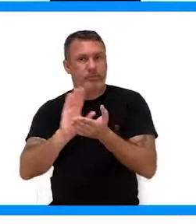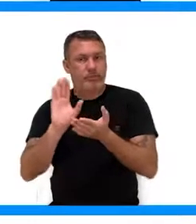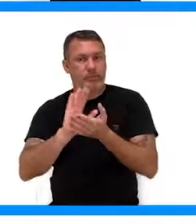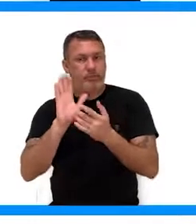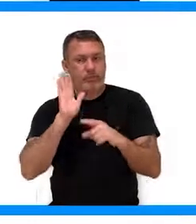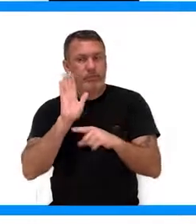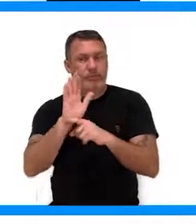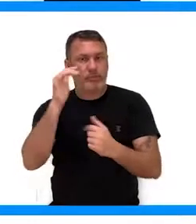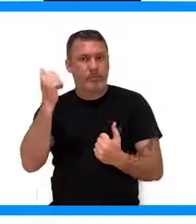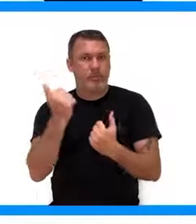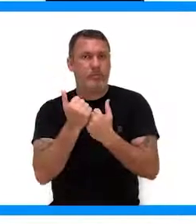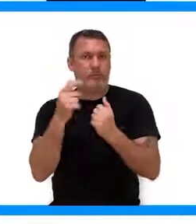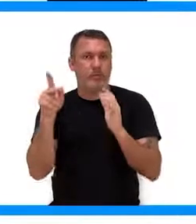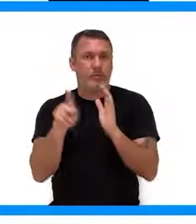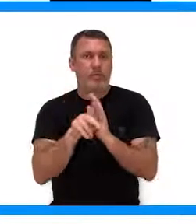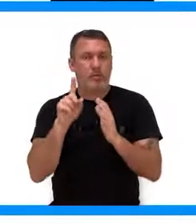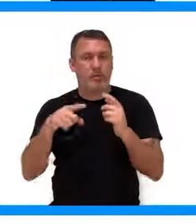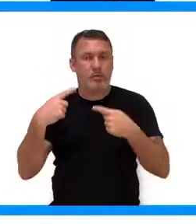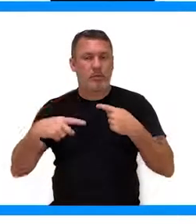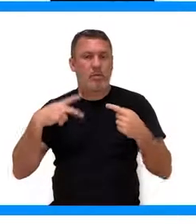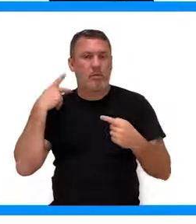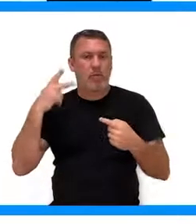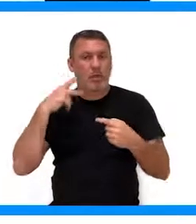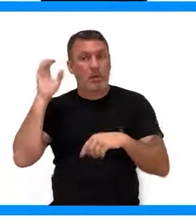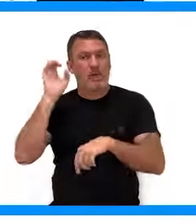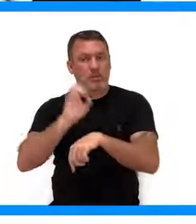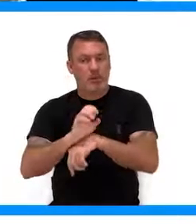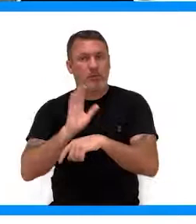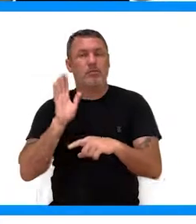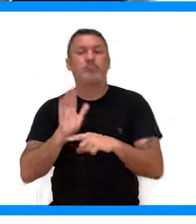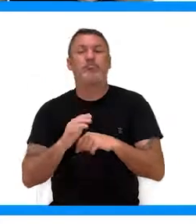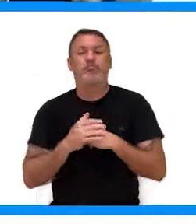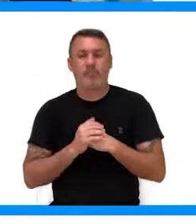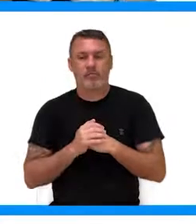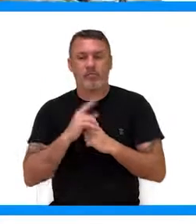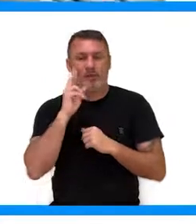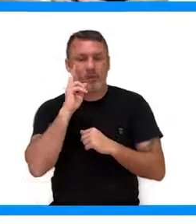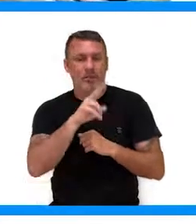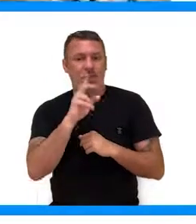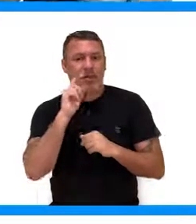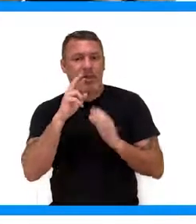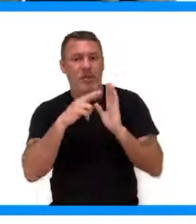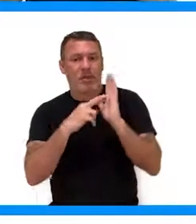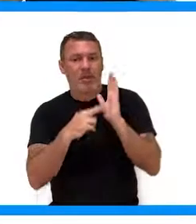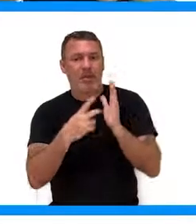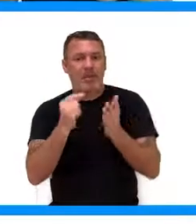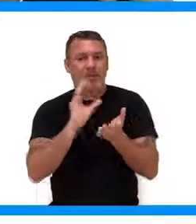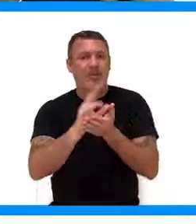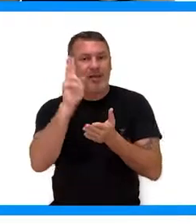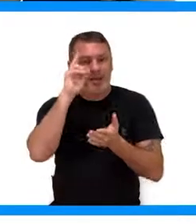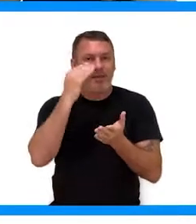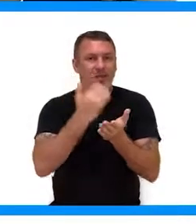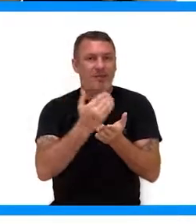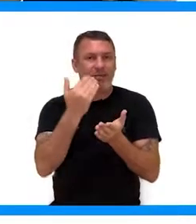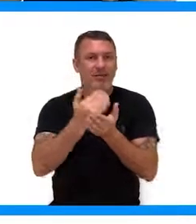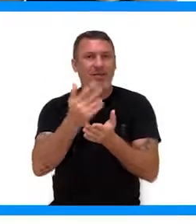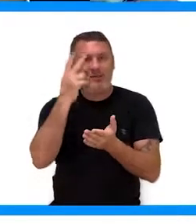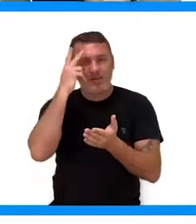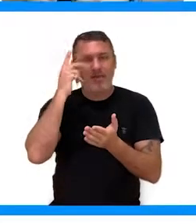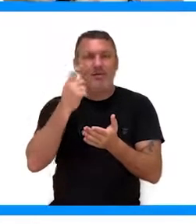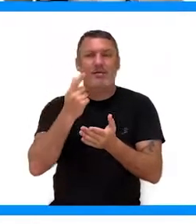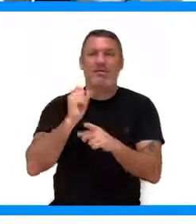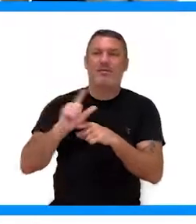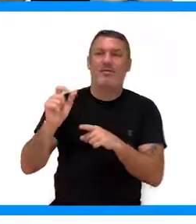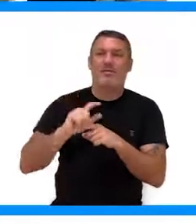financiadas com incentivos fiscais oriundos das políticas territoriais de Estado. Lembra que eu falei para vocês das